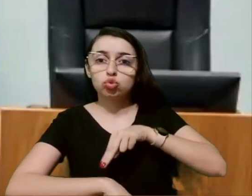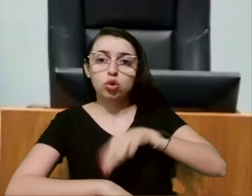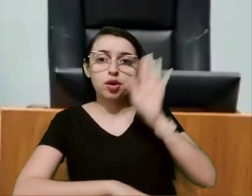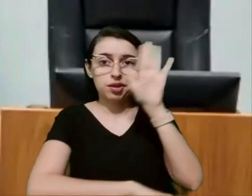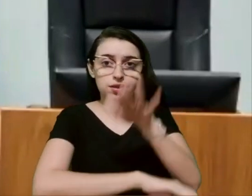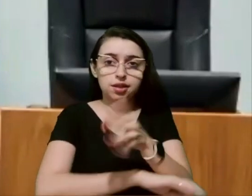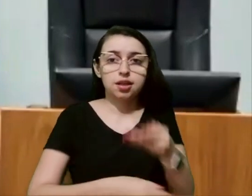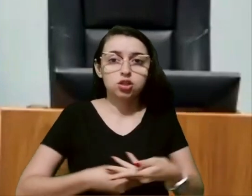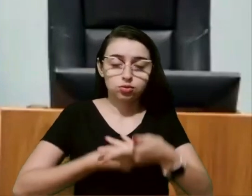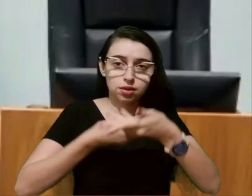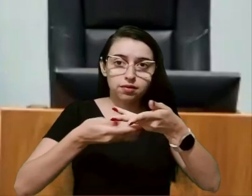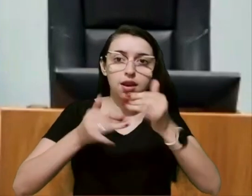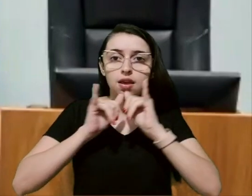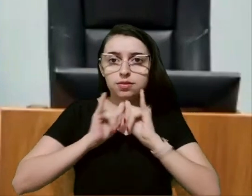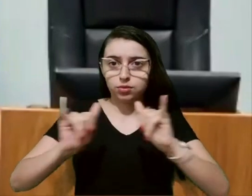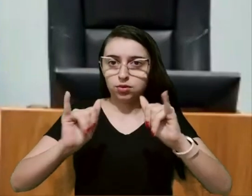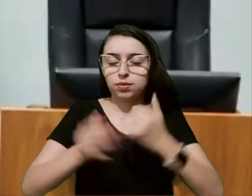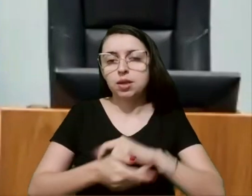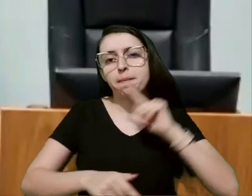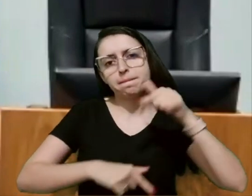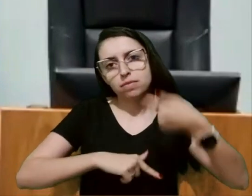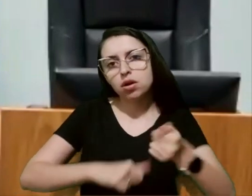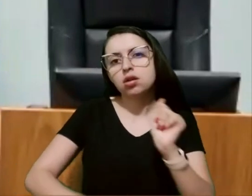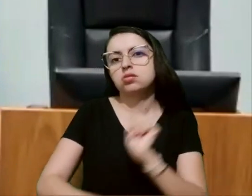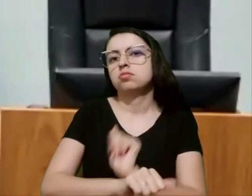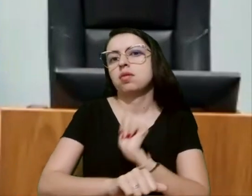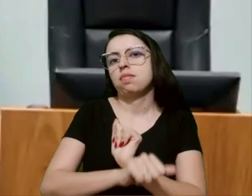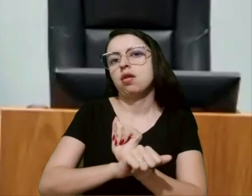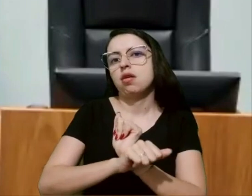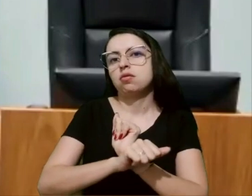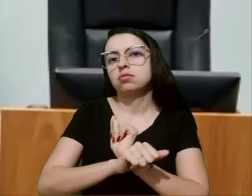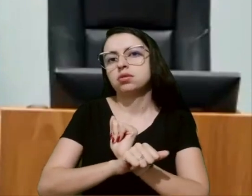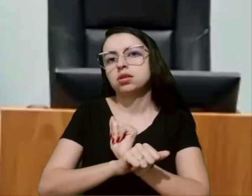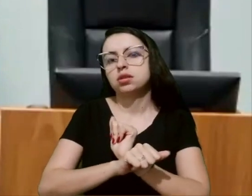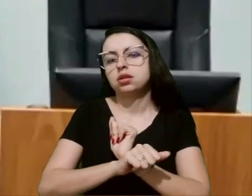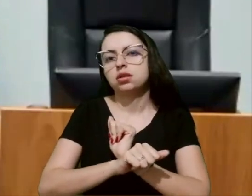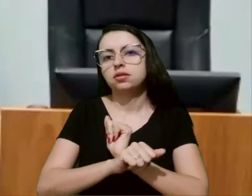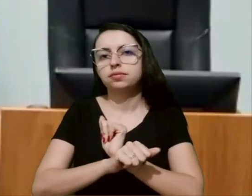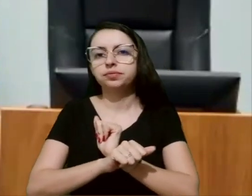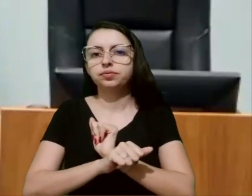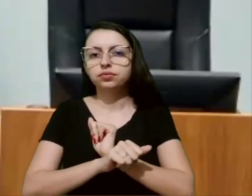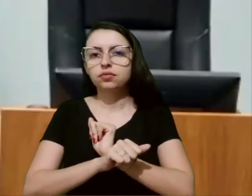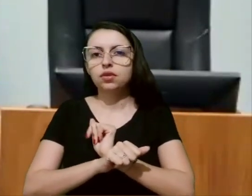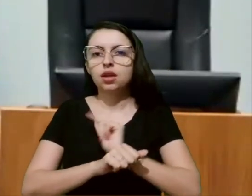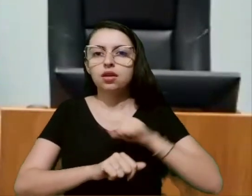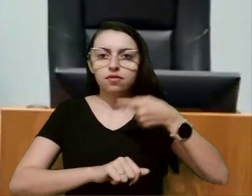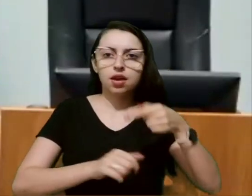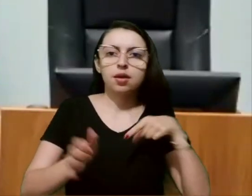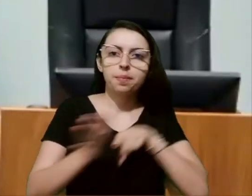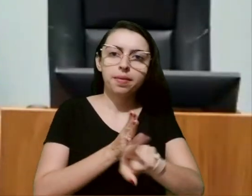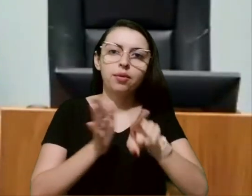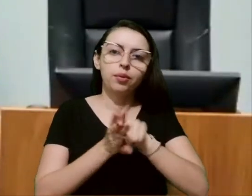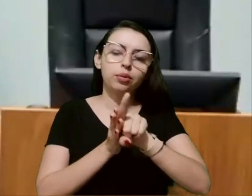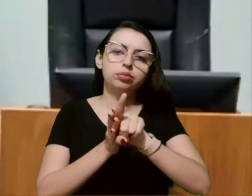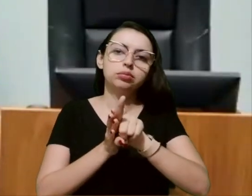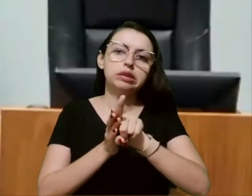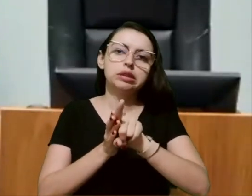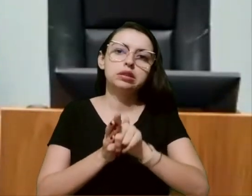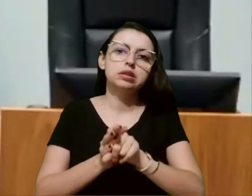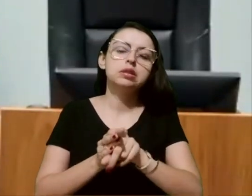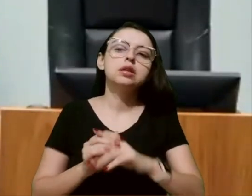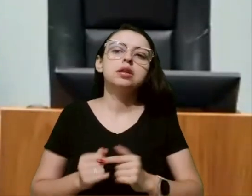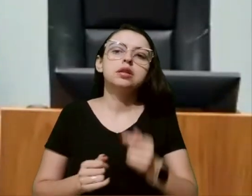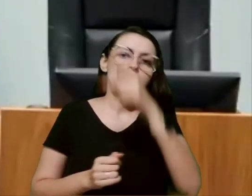explanação, depois podemos fazer um breve intervalo e aí virão as perguntas do